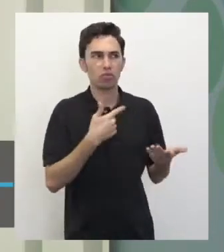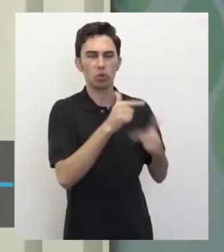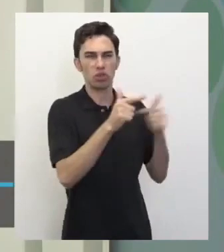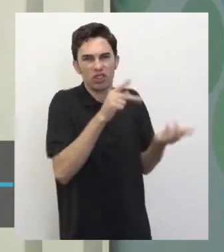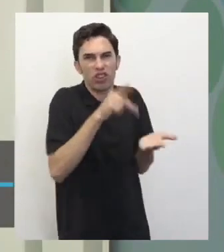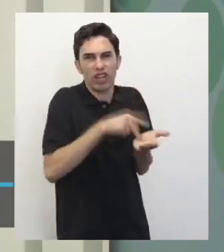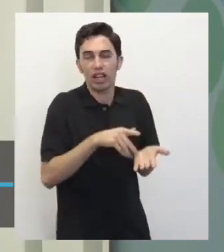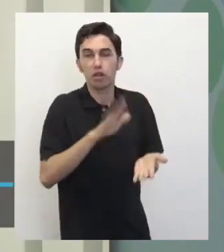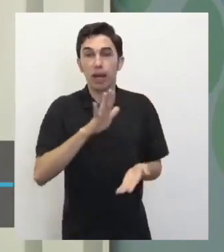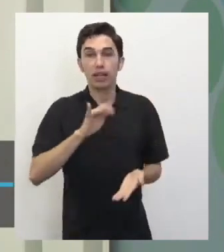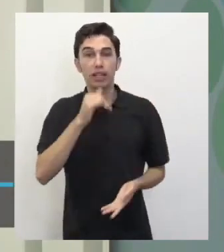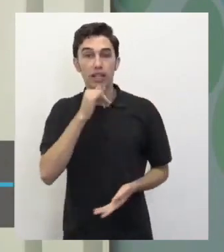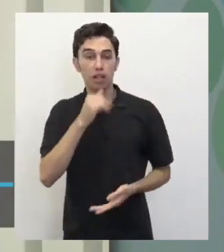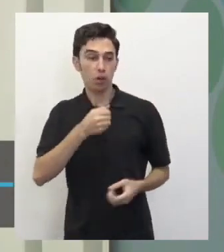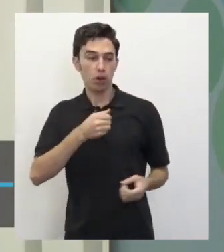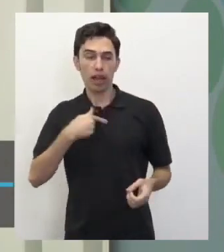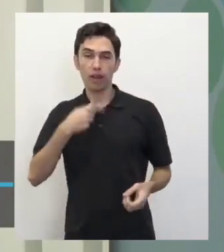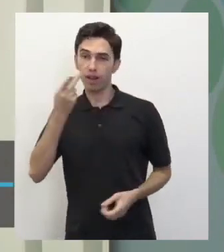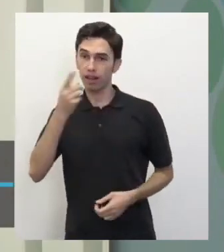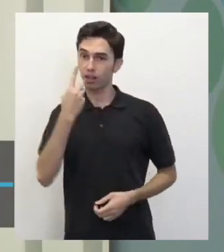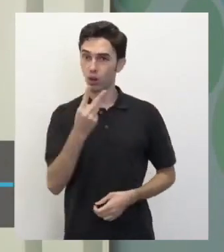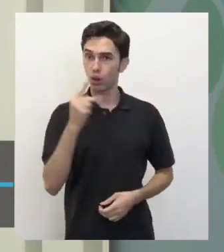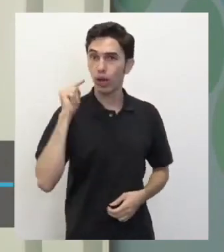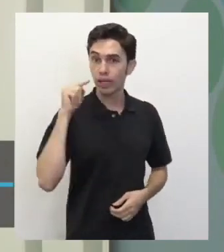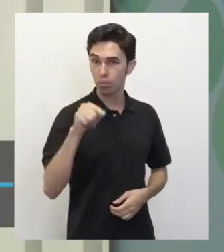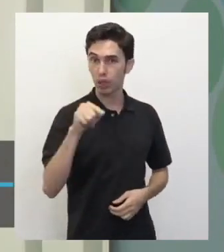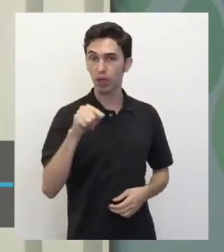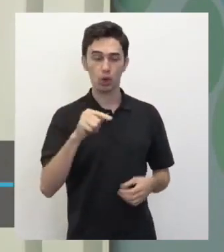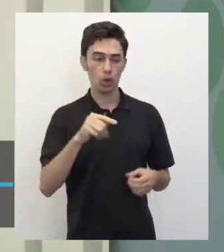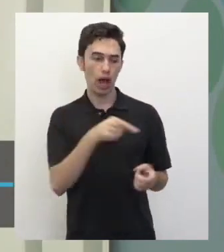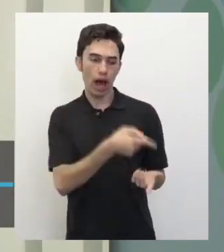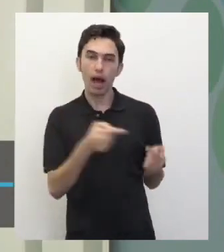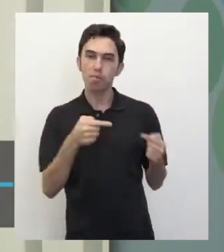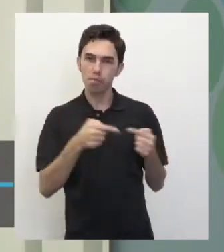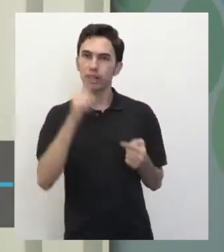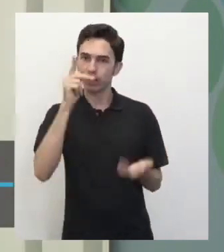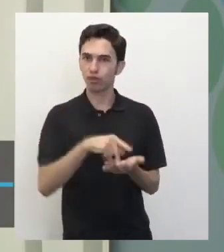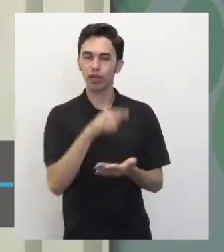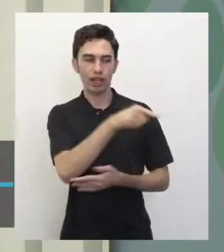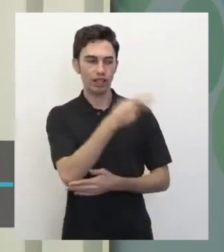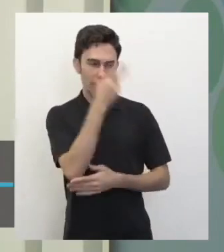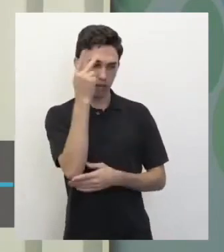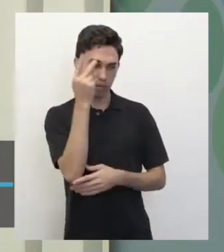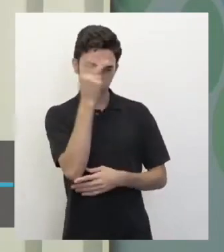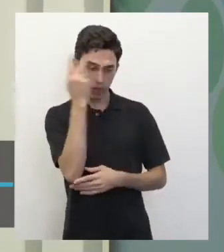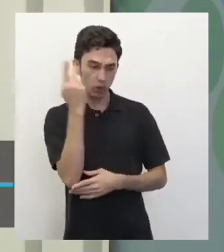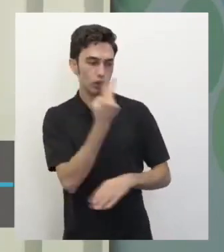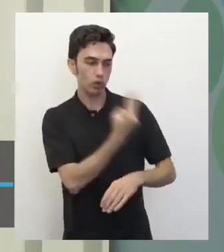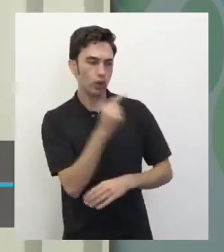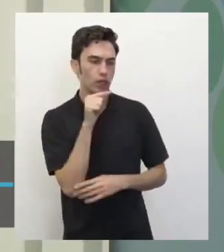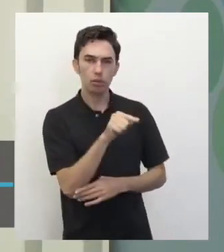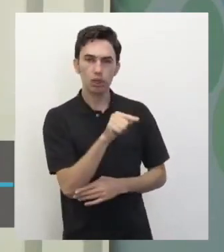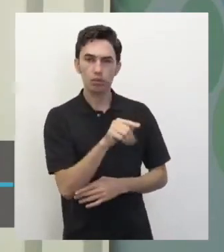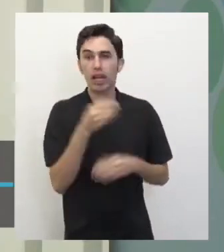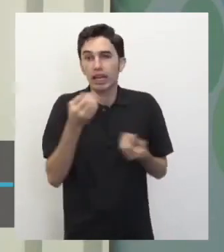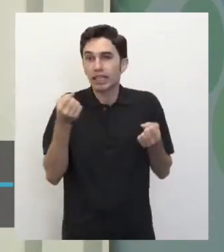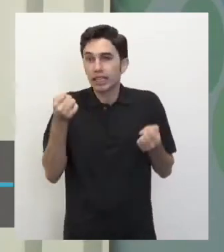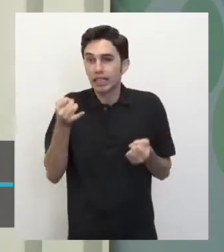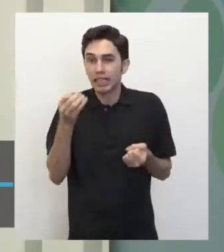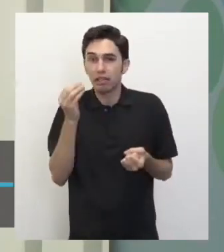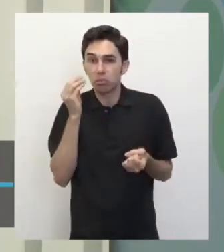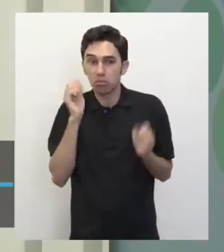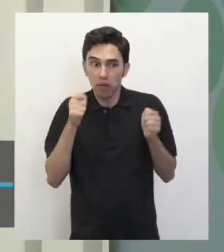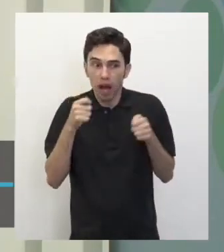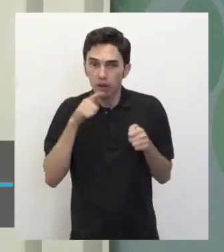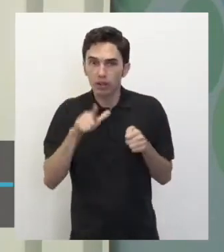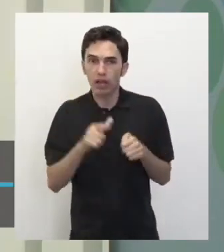ser específica. Em que cidade, quantos moradores de rua, se for possível, quantos são homens, quantos são mulheres, quantos são crianças. Por exemplo,